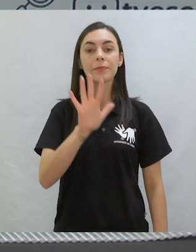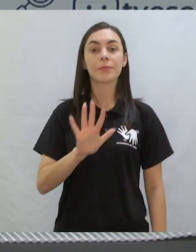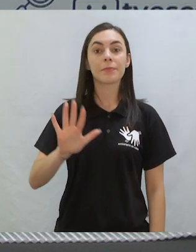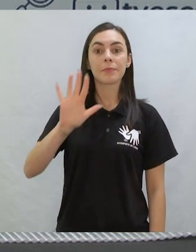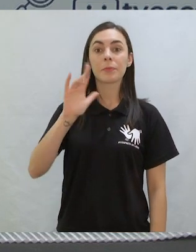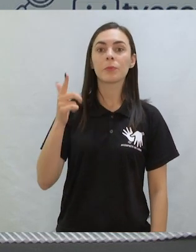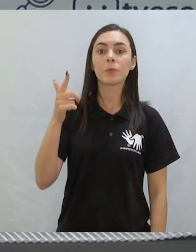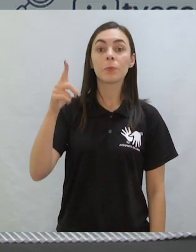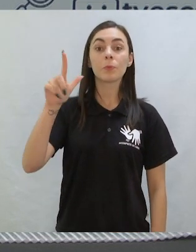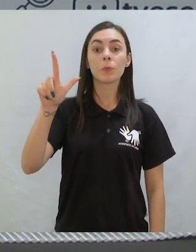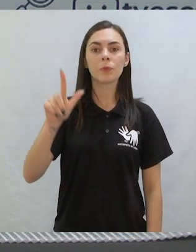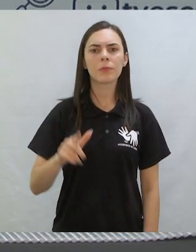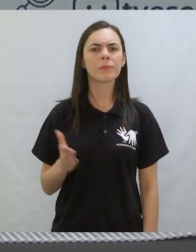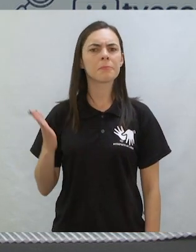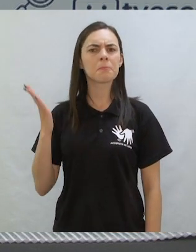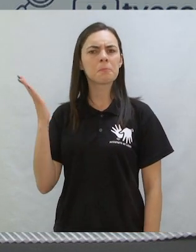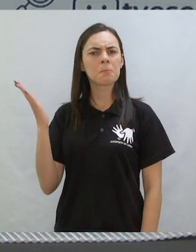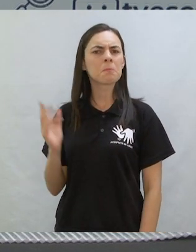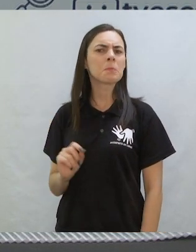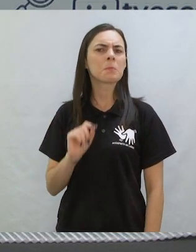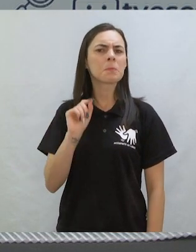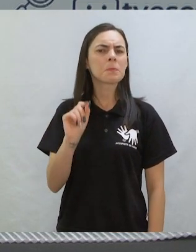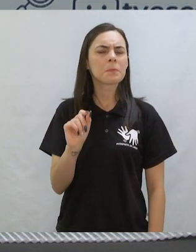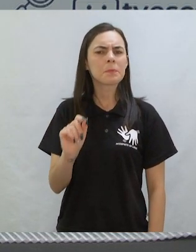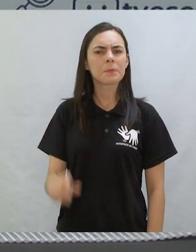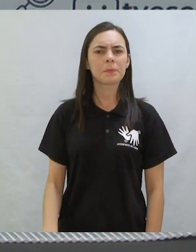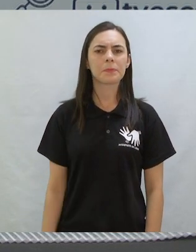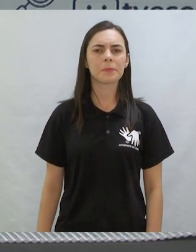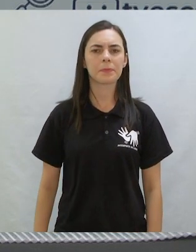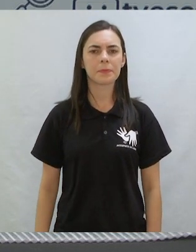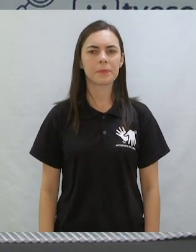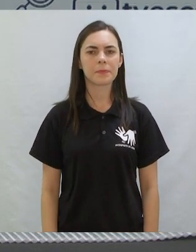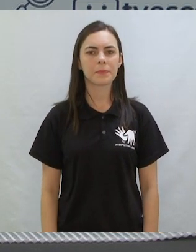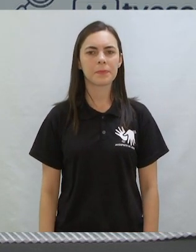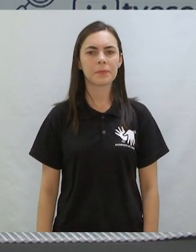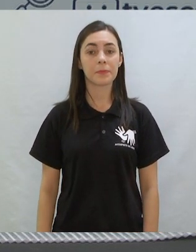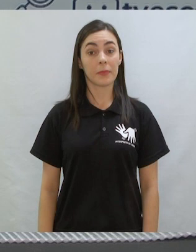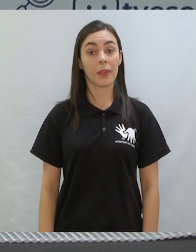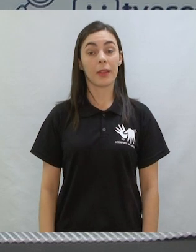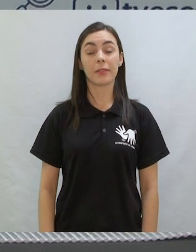Próxima imagem. Ah, olha aí, o que é isso daqui? É um